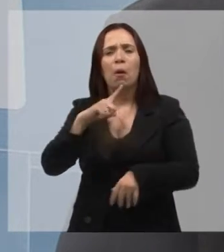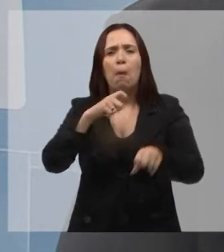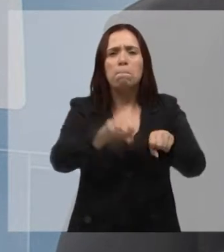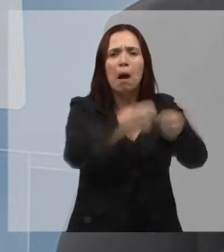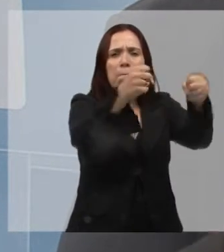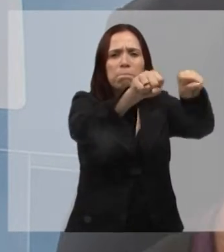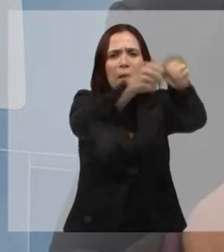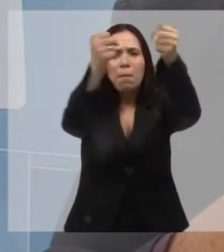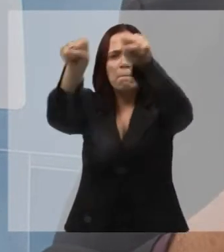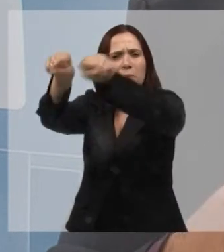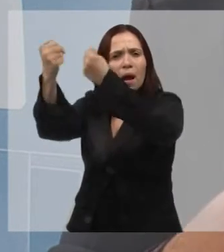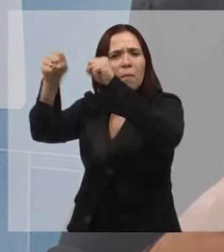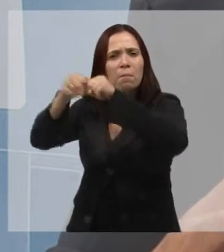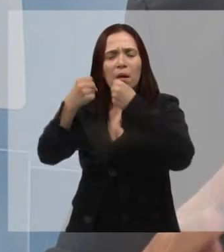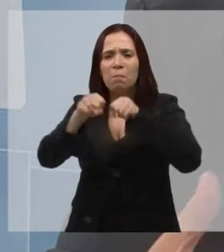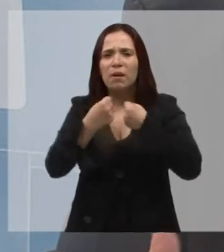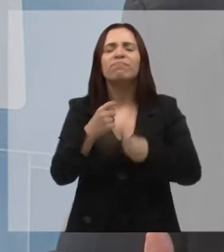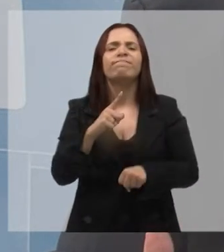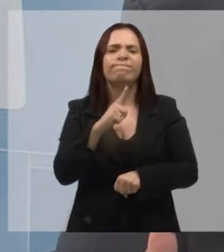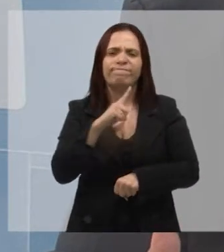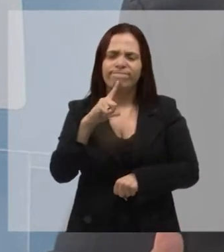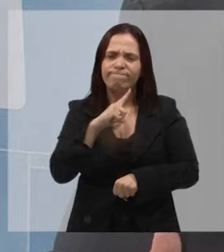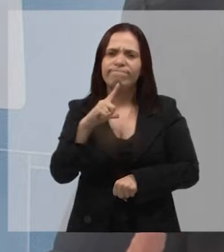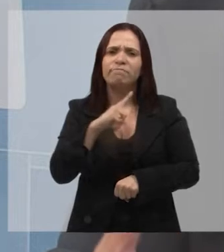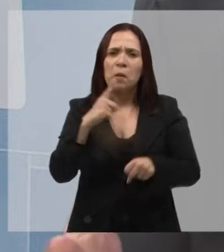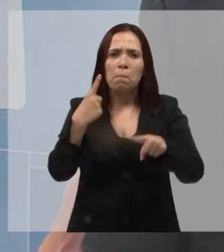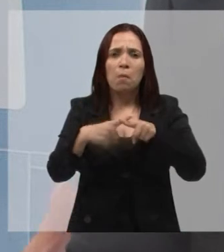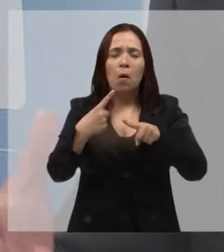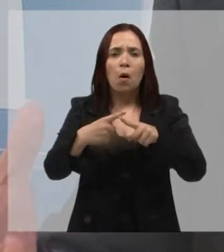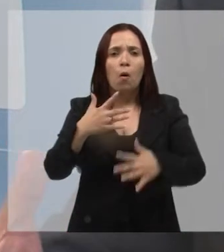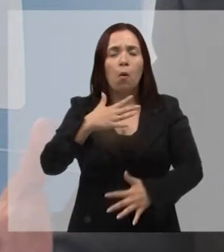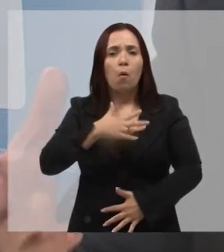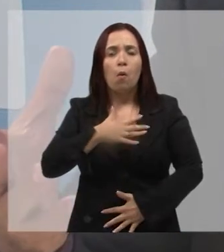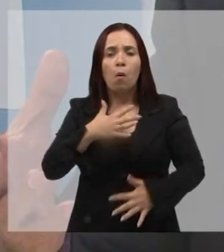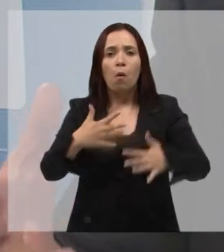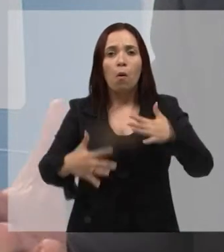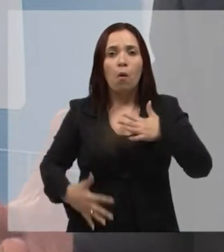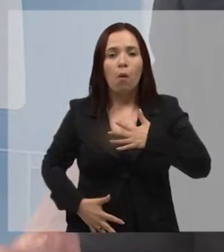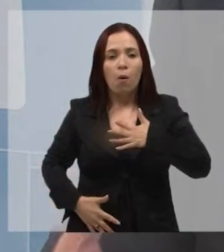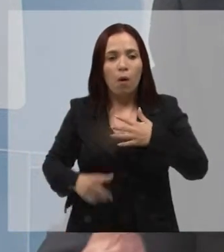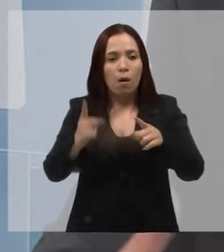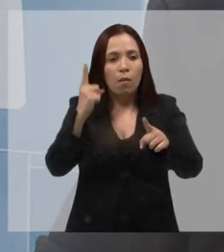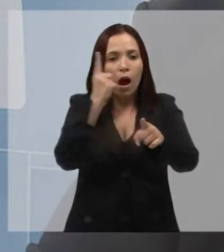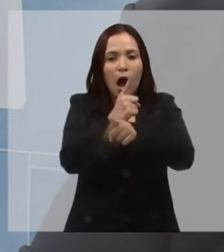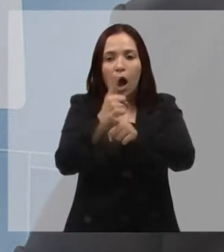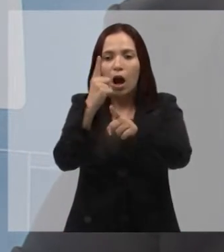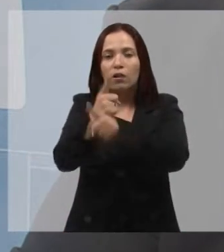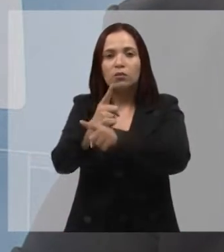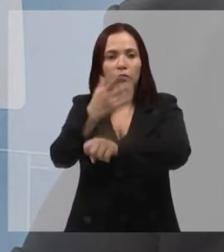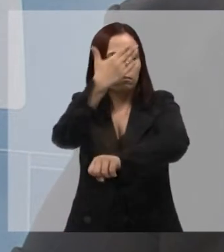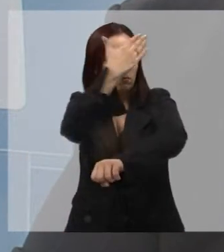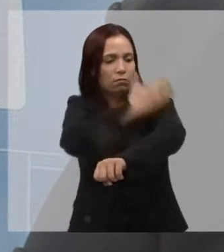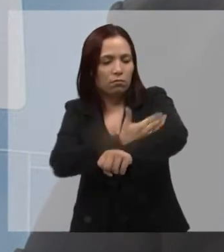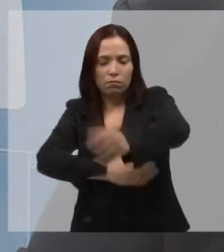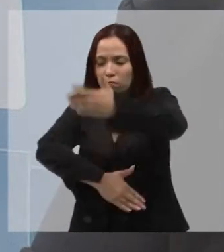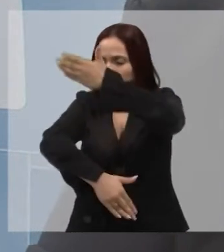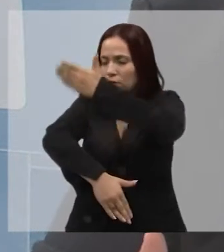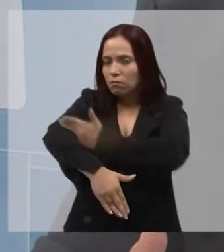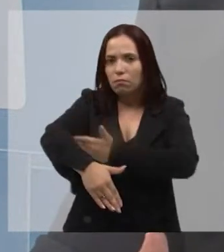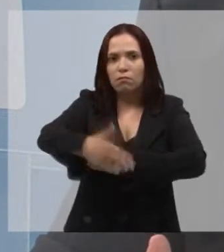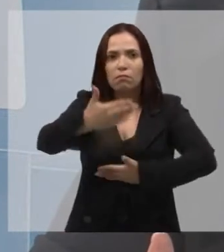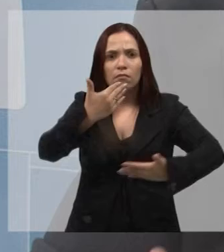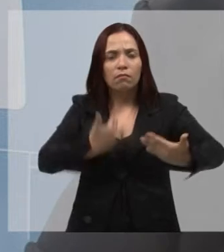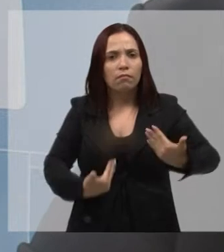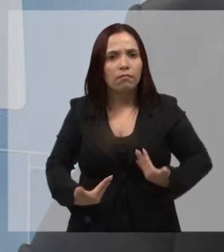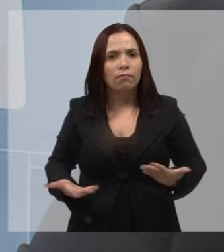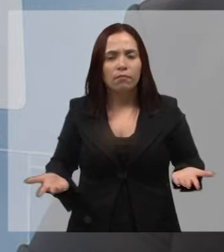vidas literalmente despedaçadas, porque os corpos estão sendo recuperados de pedaços. Isso é uma coisa que não